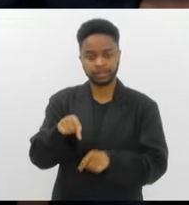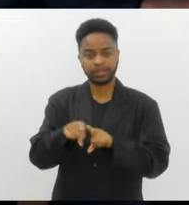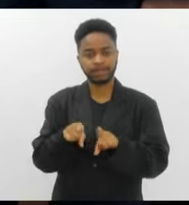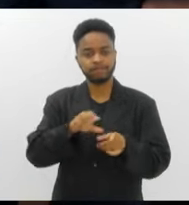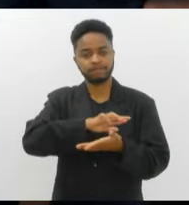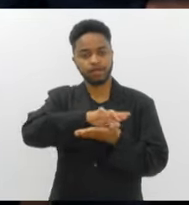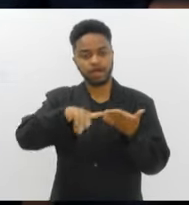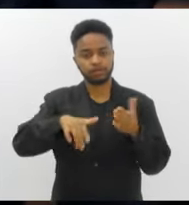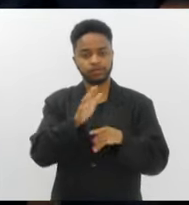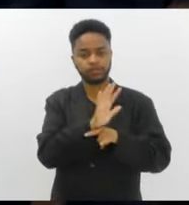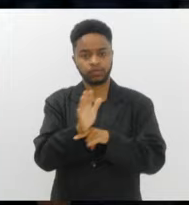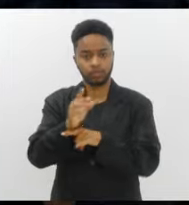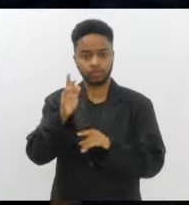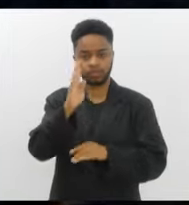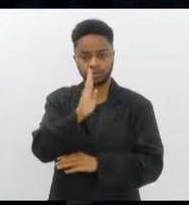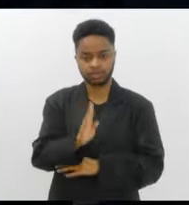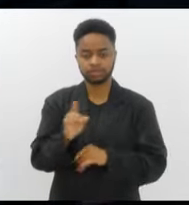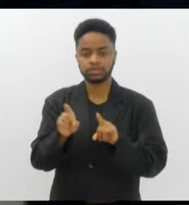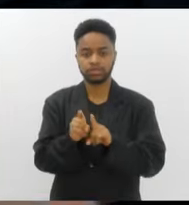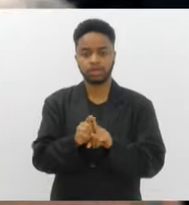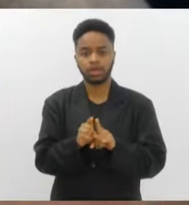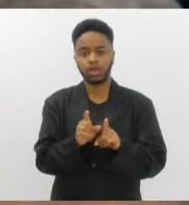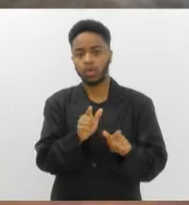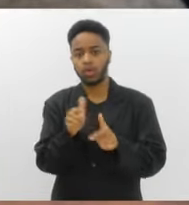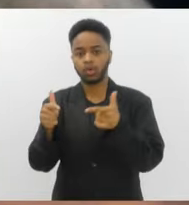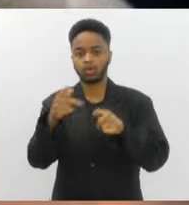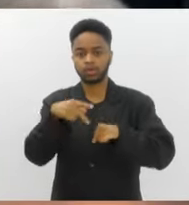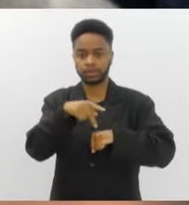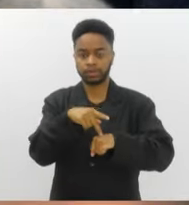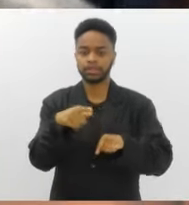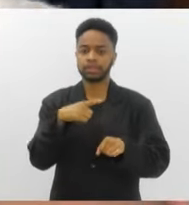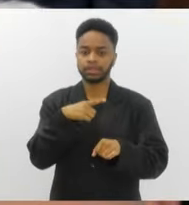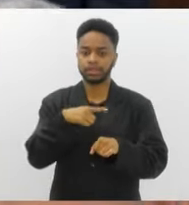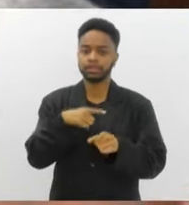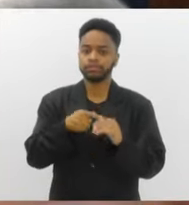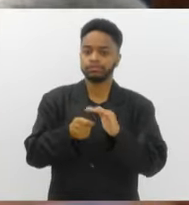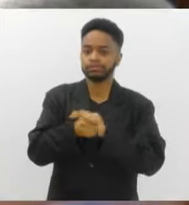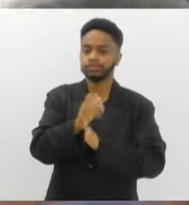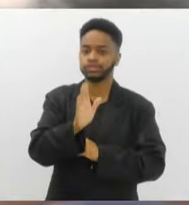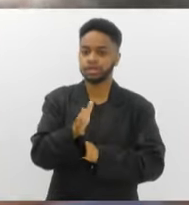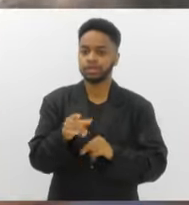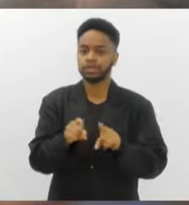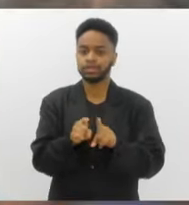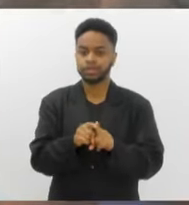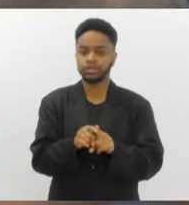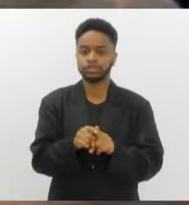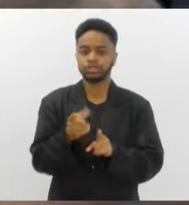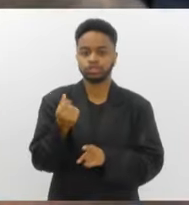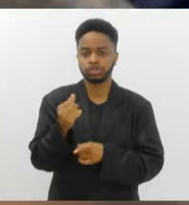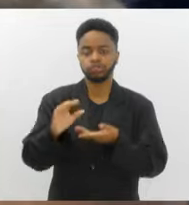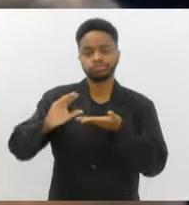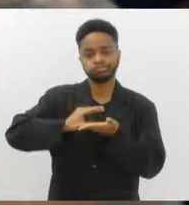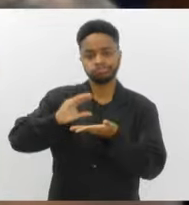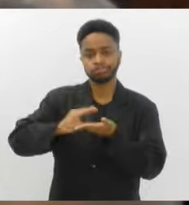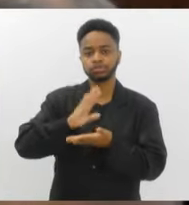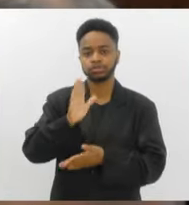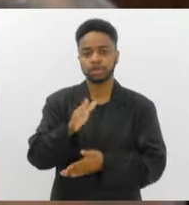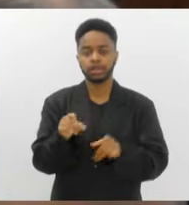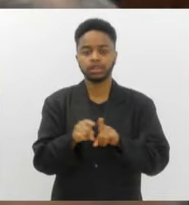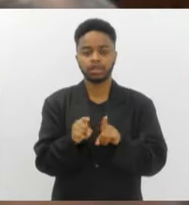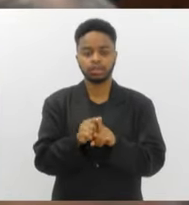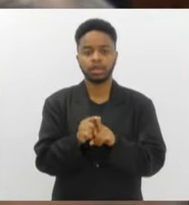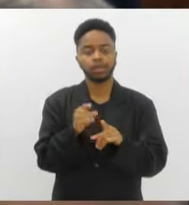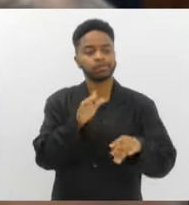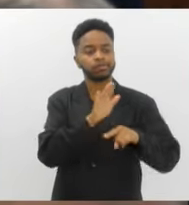estrangeiros, já foram exibidos no festival e milhões de dólares em negócios já foram fechados. A contribuição desse festival vai além